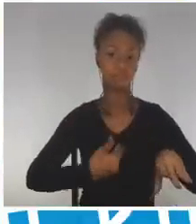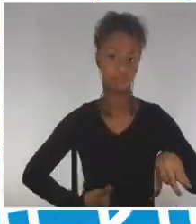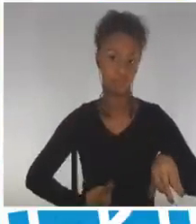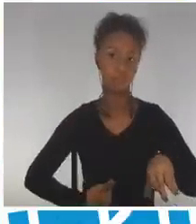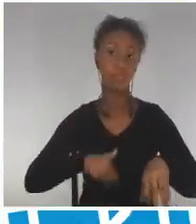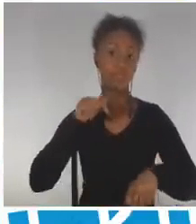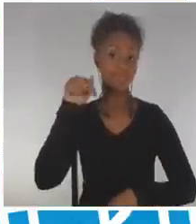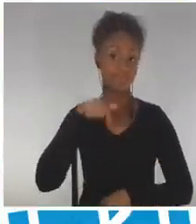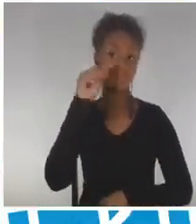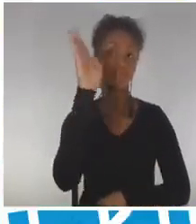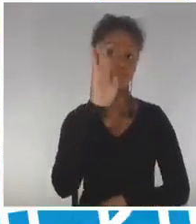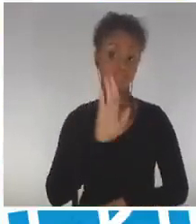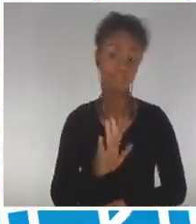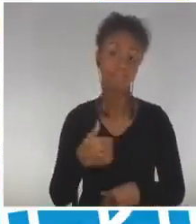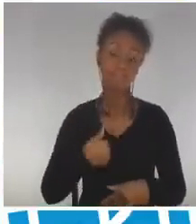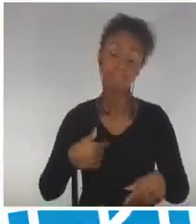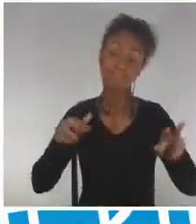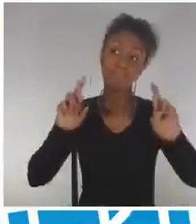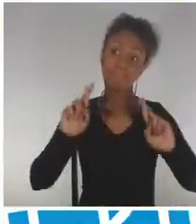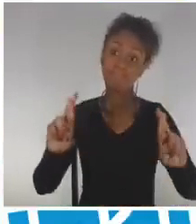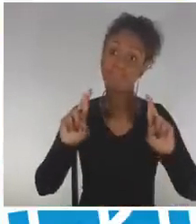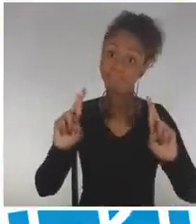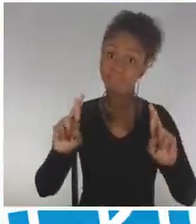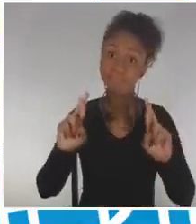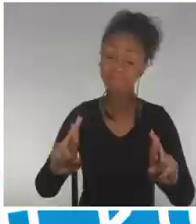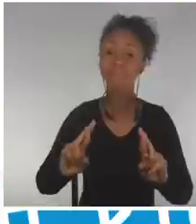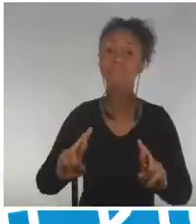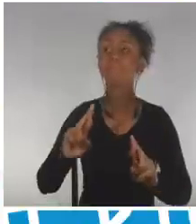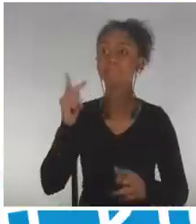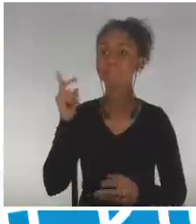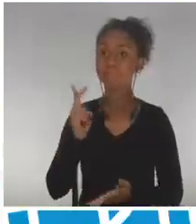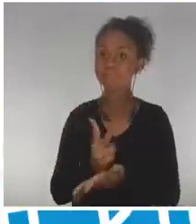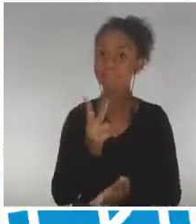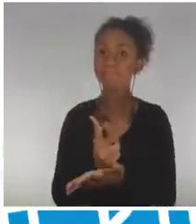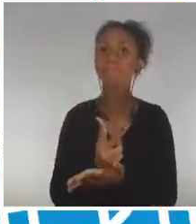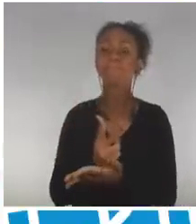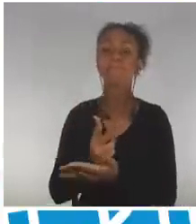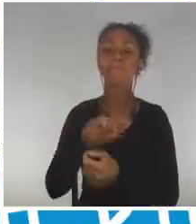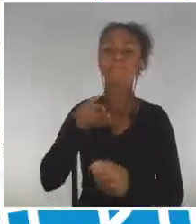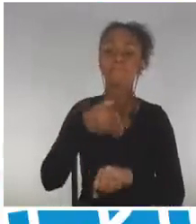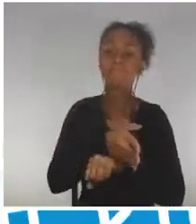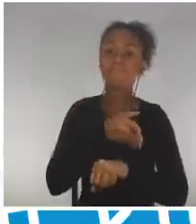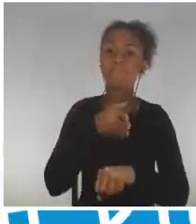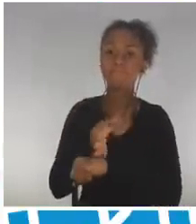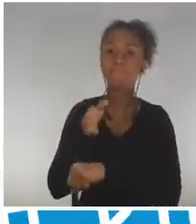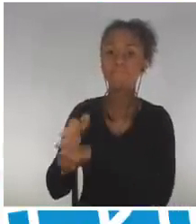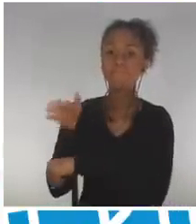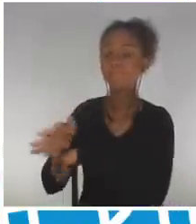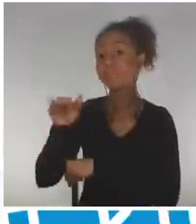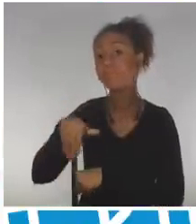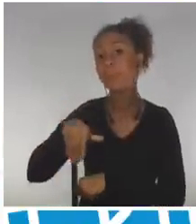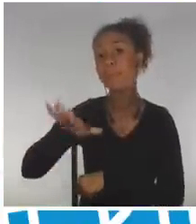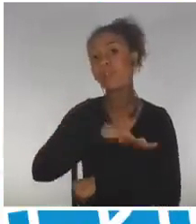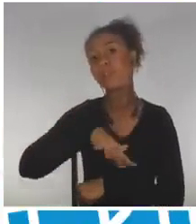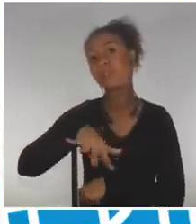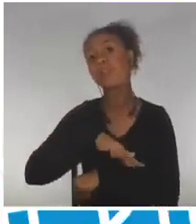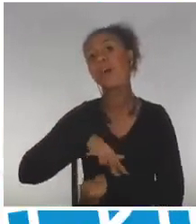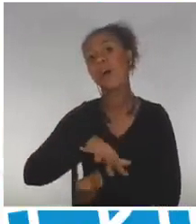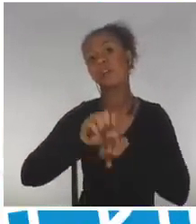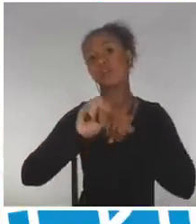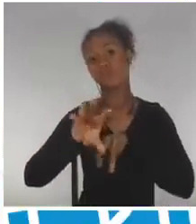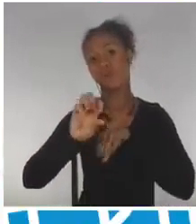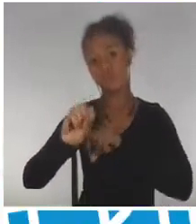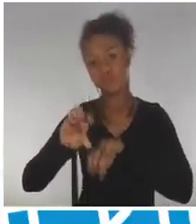passe também a ter maior penetração nos sistemas educacionais, particularmente dentro